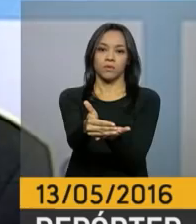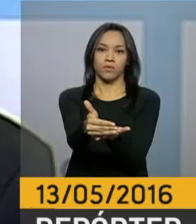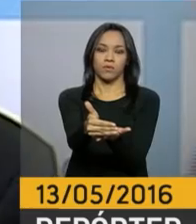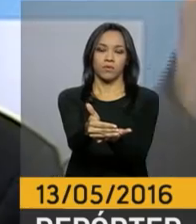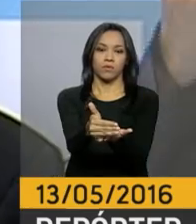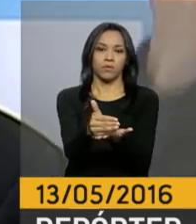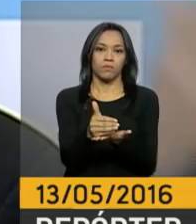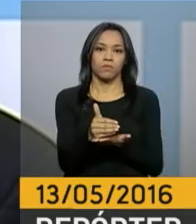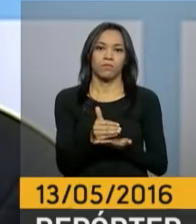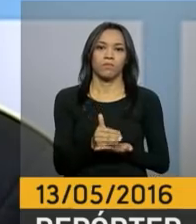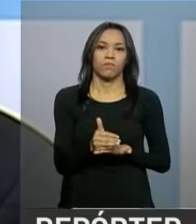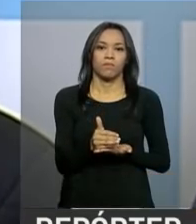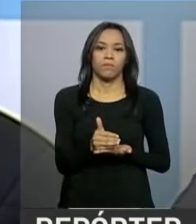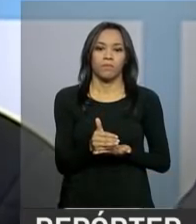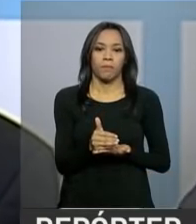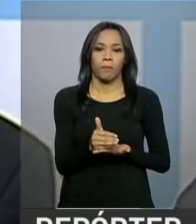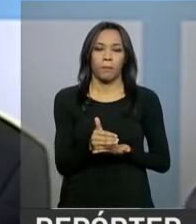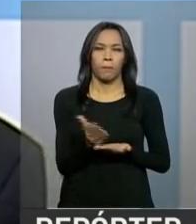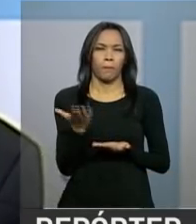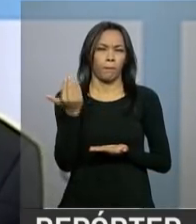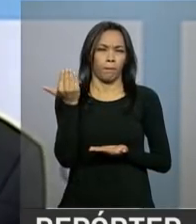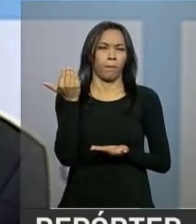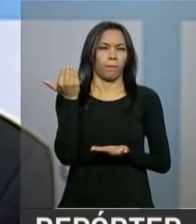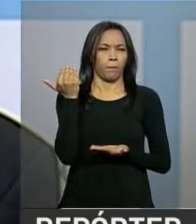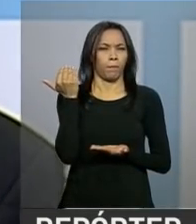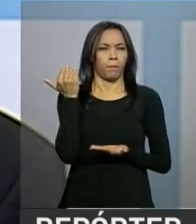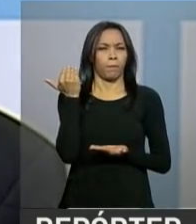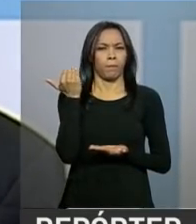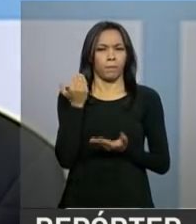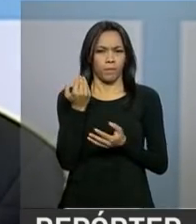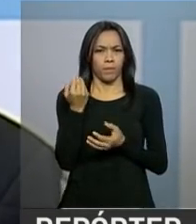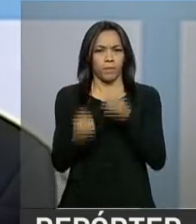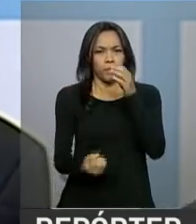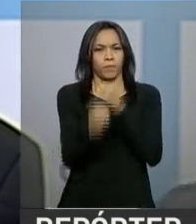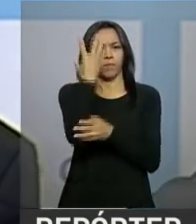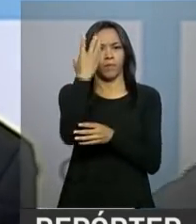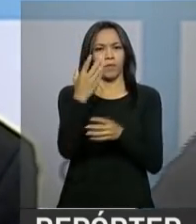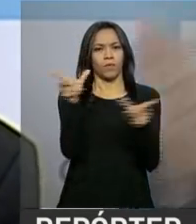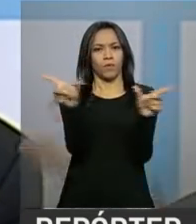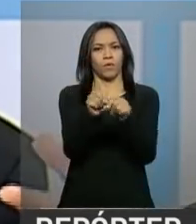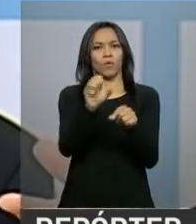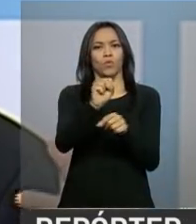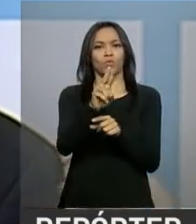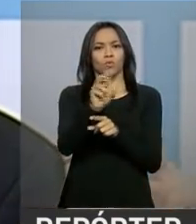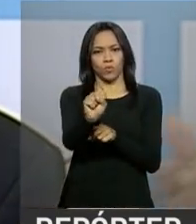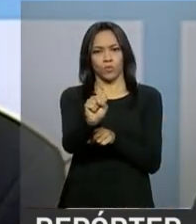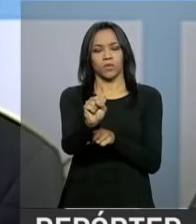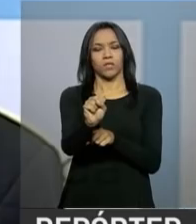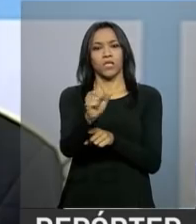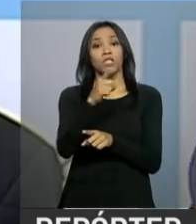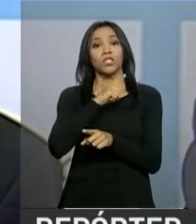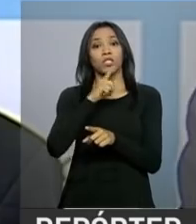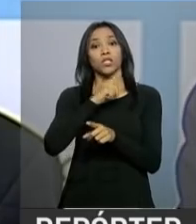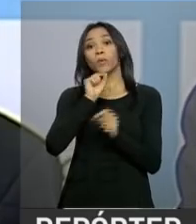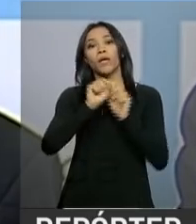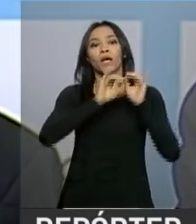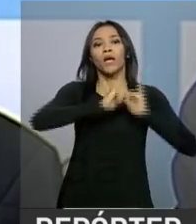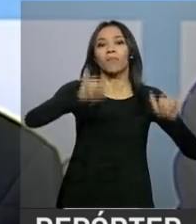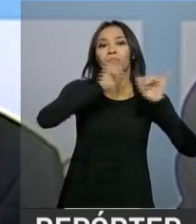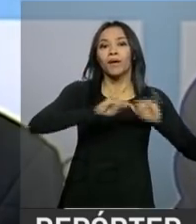a lá atrás no começo no SUS haviam campanhas de cinto de